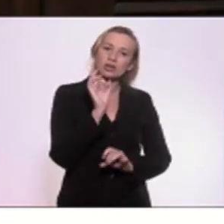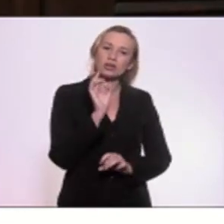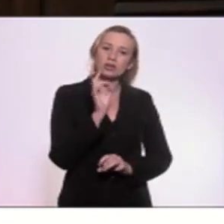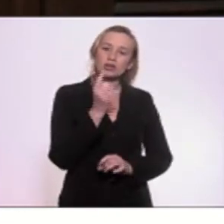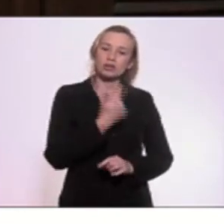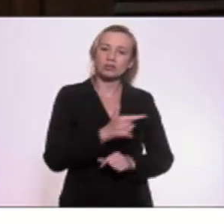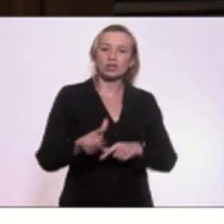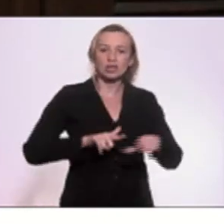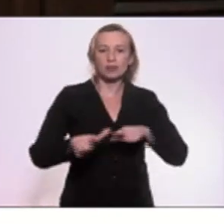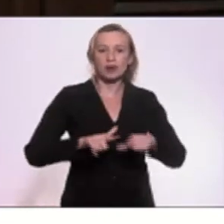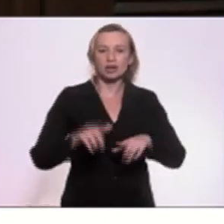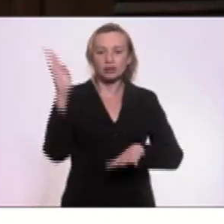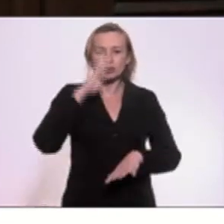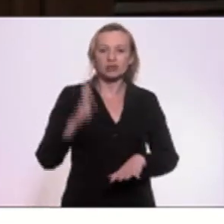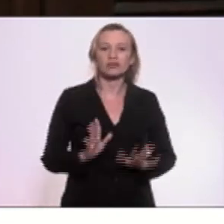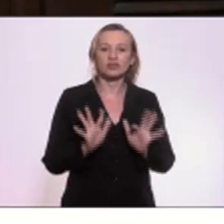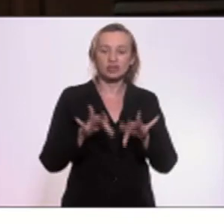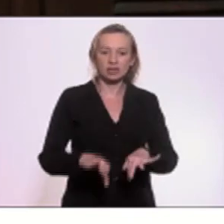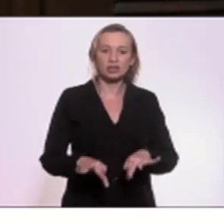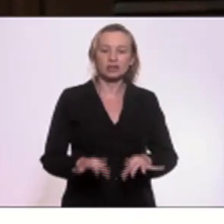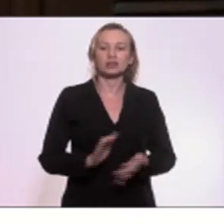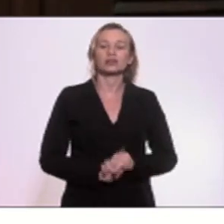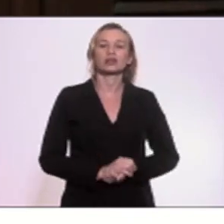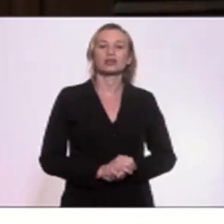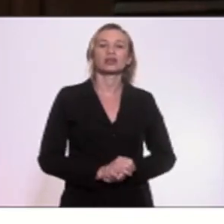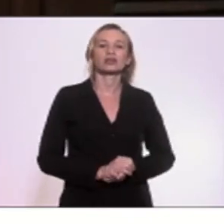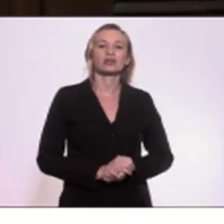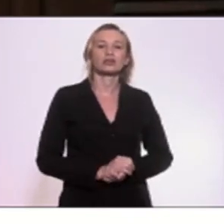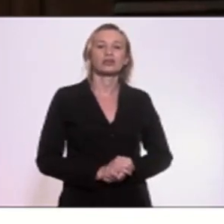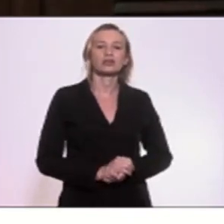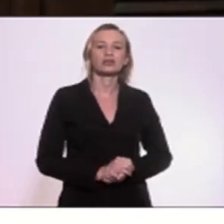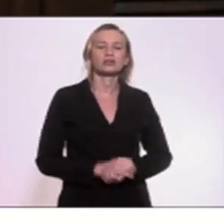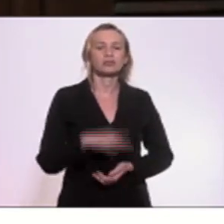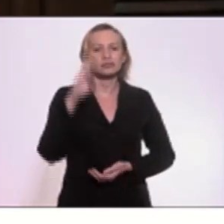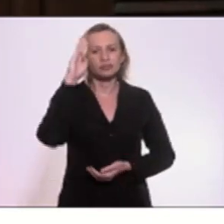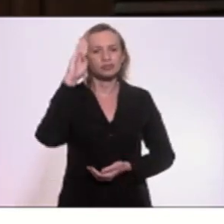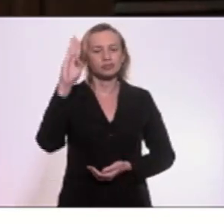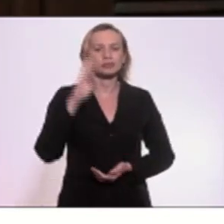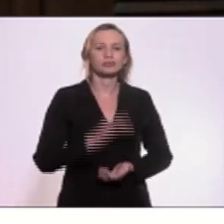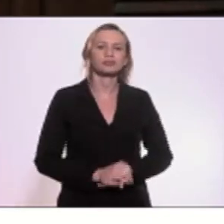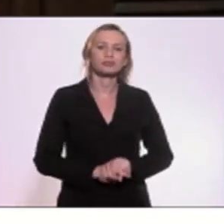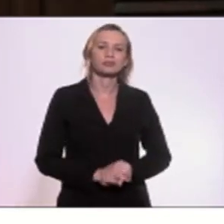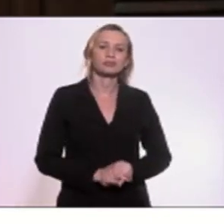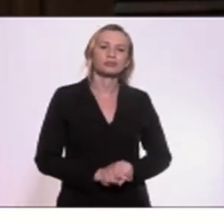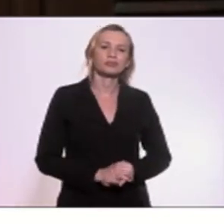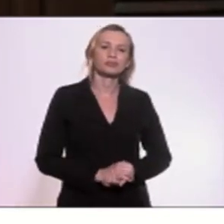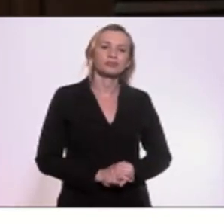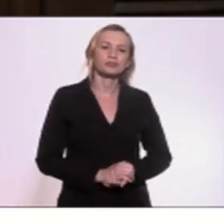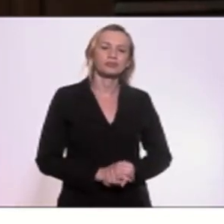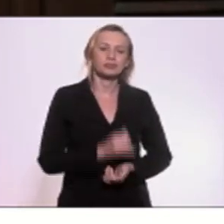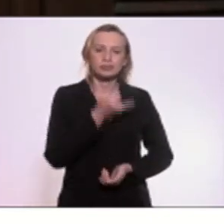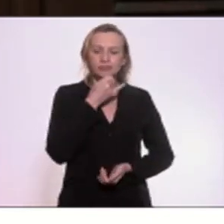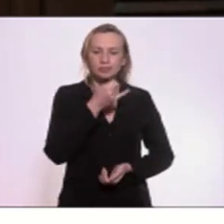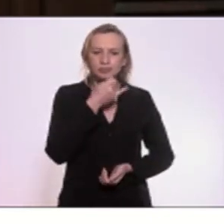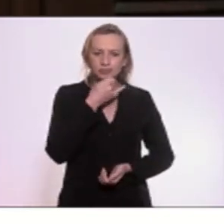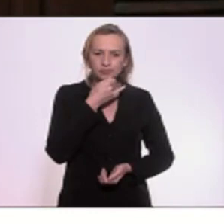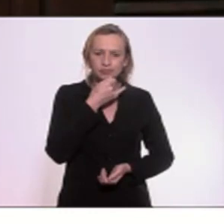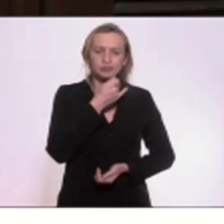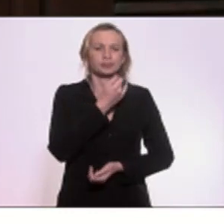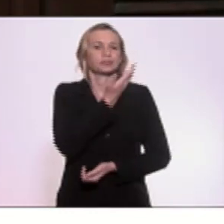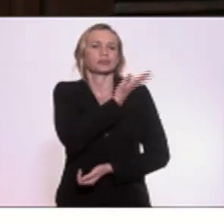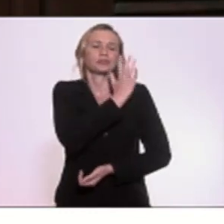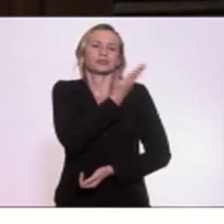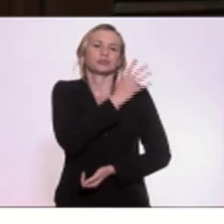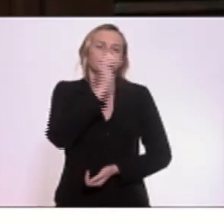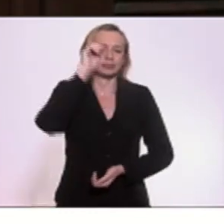Para finalizar, uma das principais facetas do racismo e da desigualdade racial